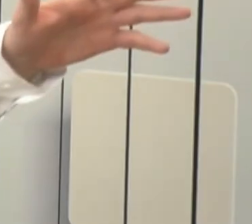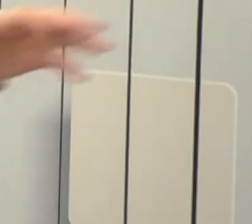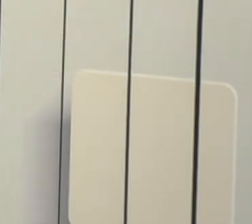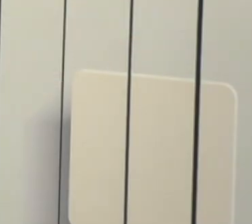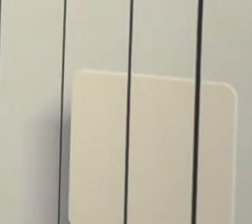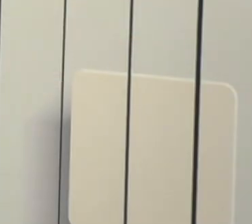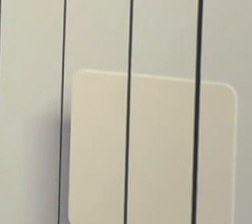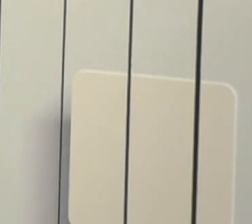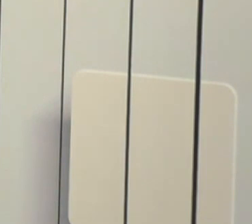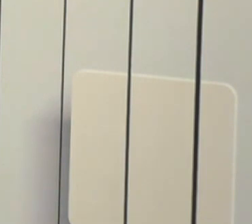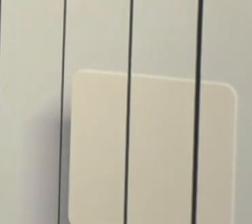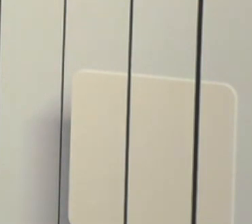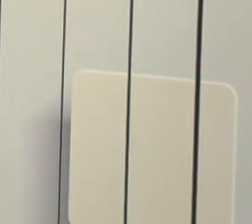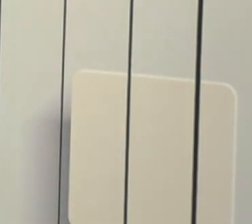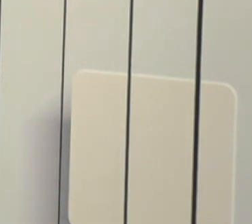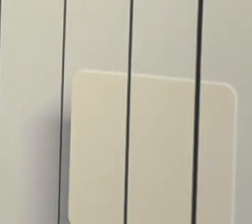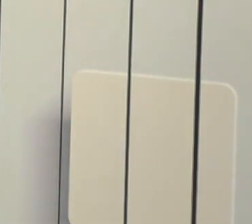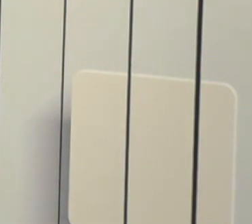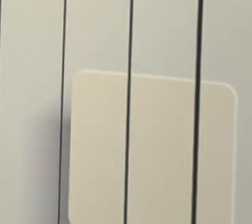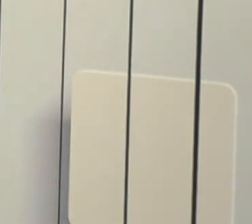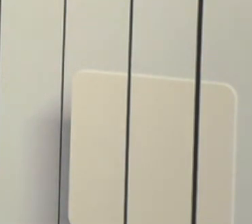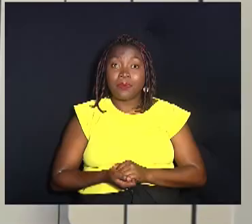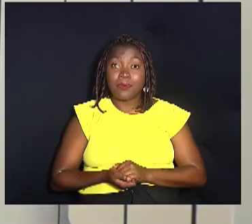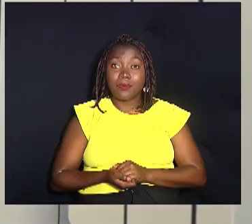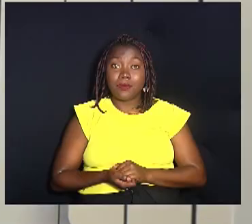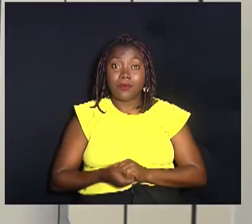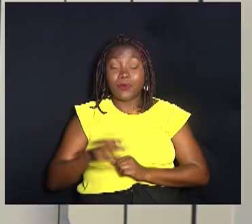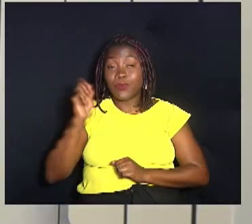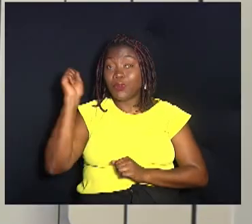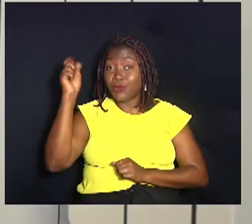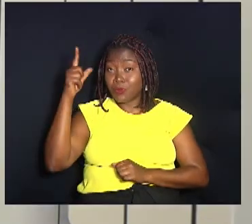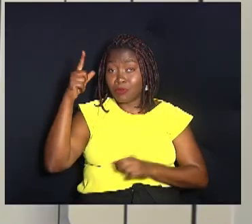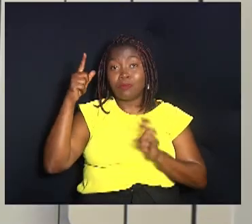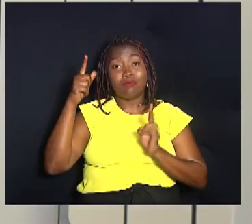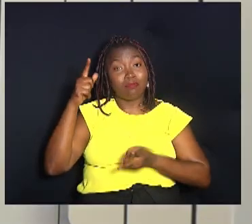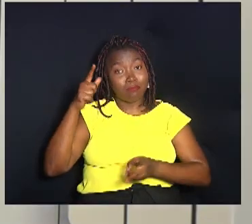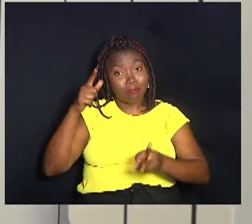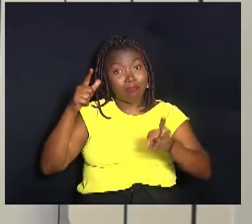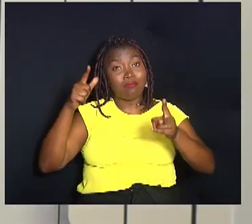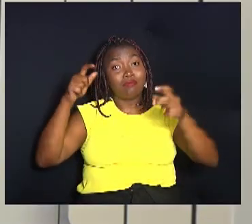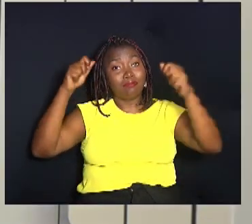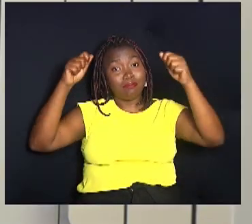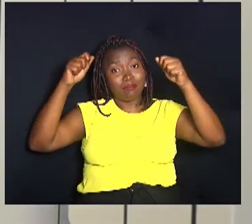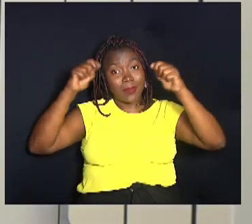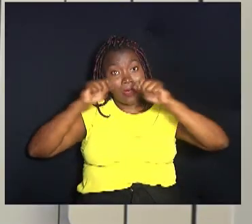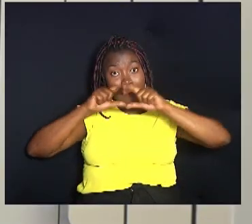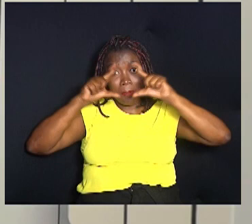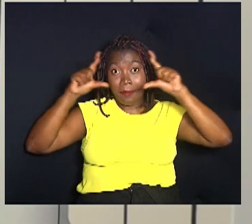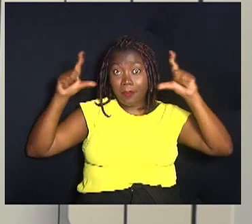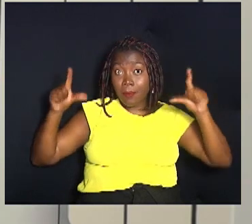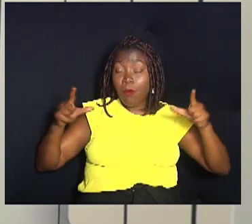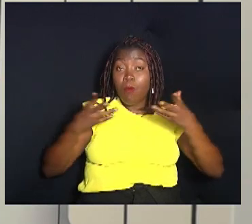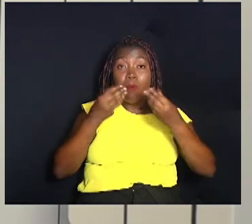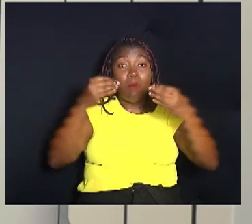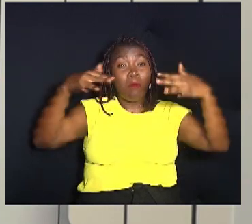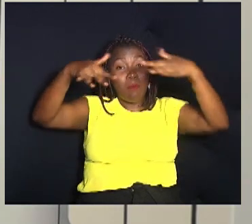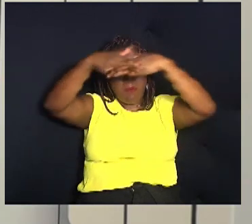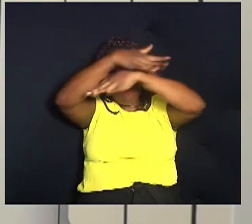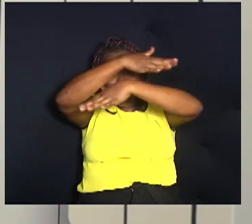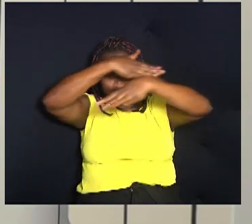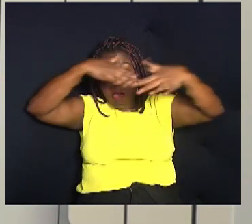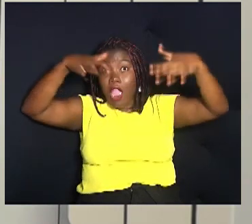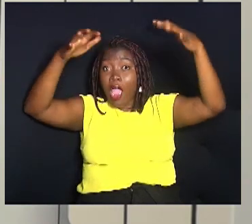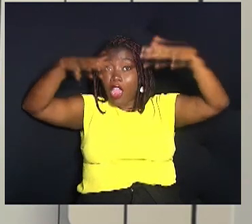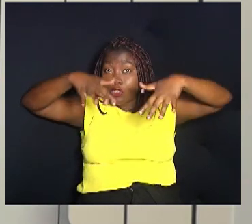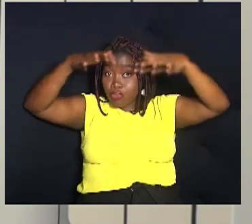Bom, para amanhã, quinta-feira, o sol continua aparecendo entre muitas nuvens e a chuva, ela